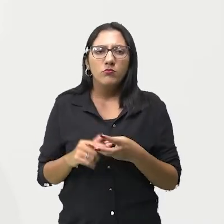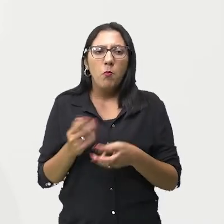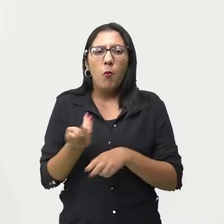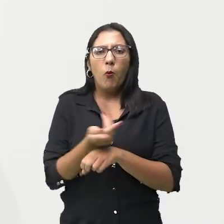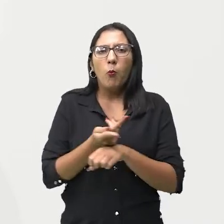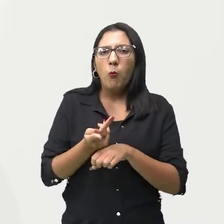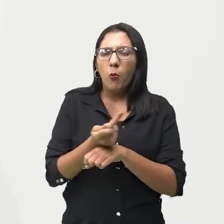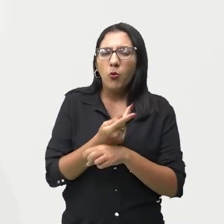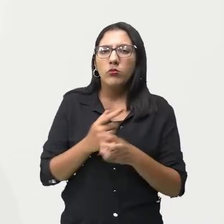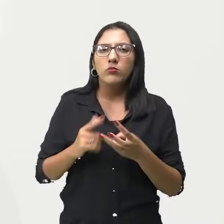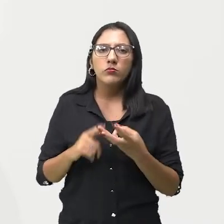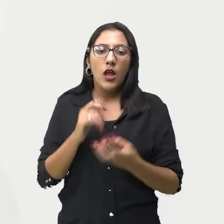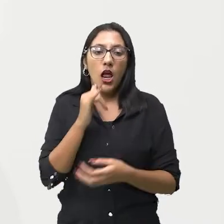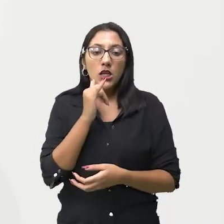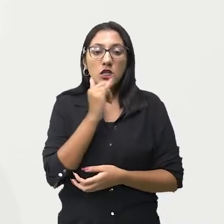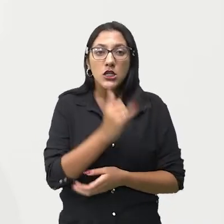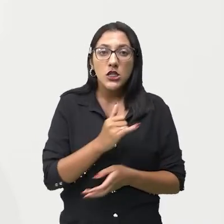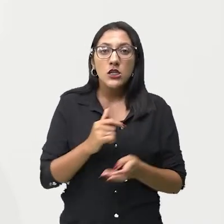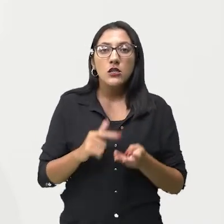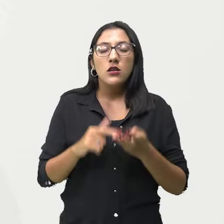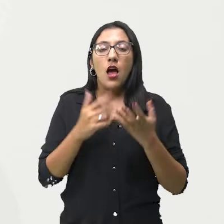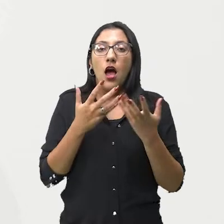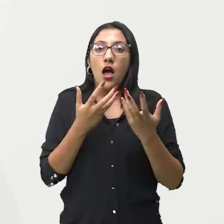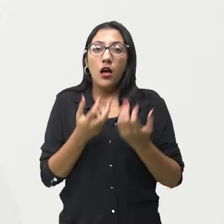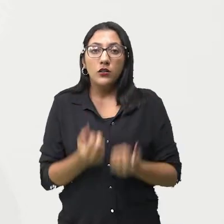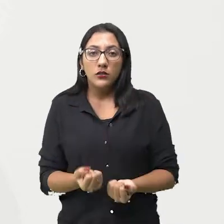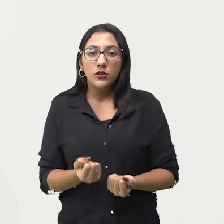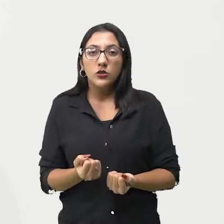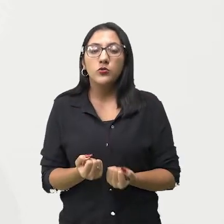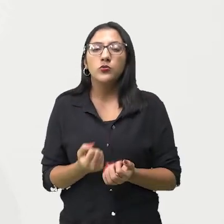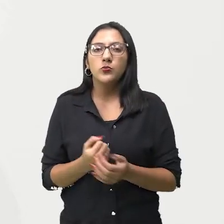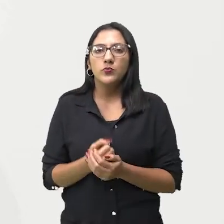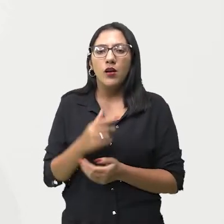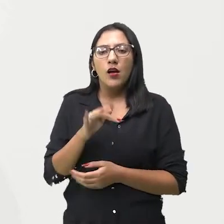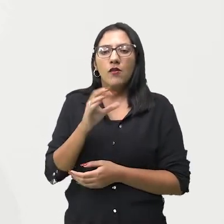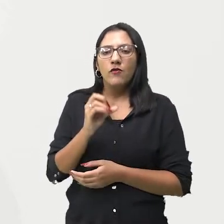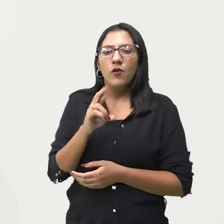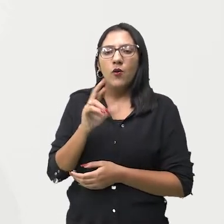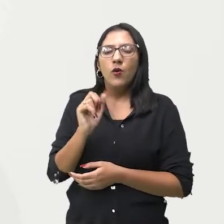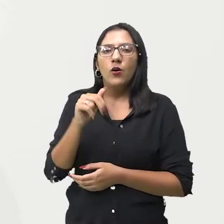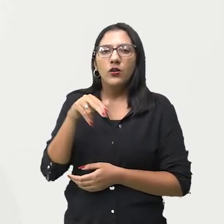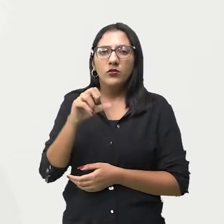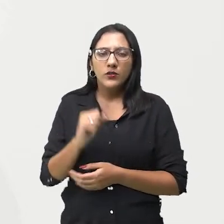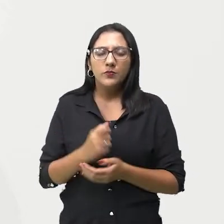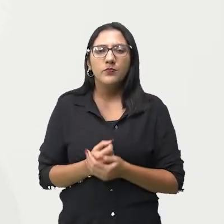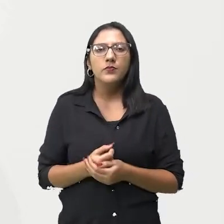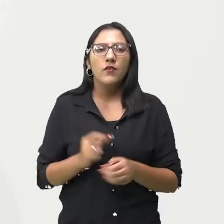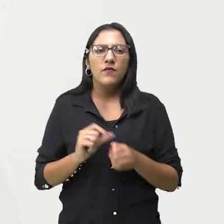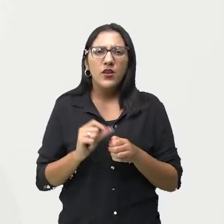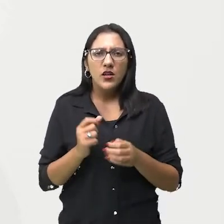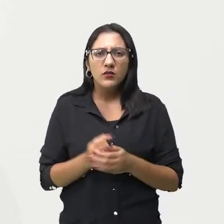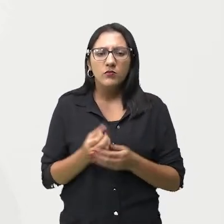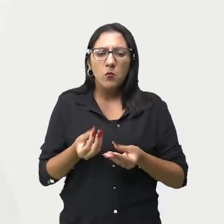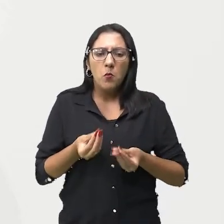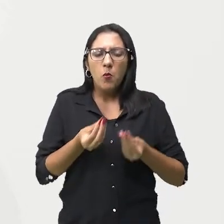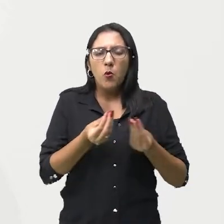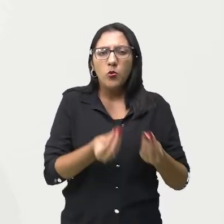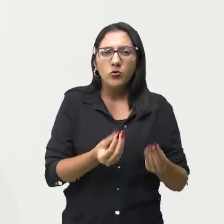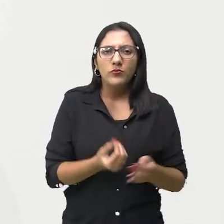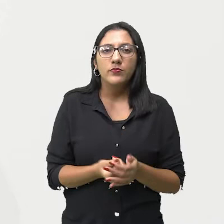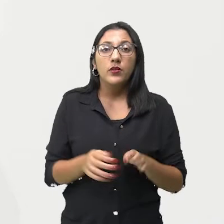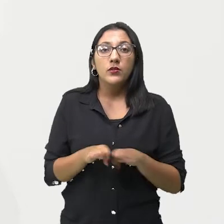procurou, disse, aceitou, foram-se, preparou, botou